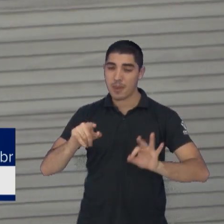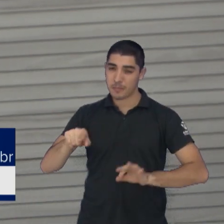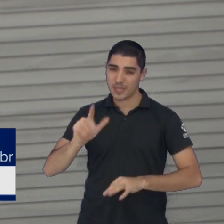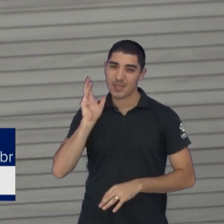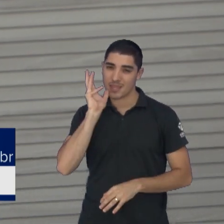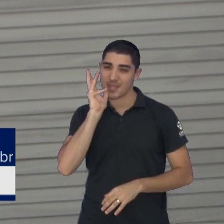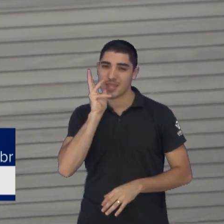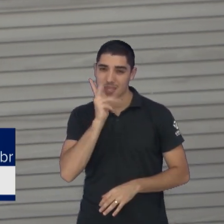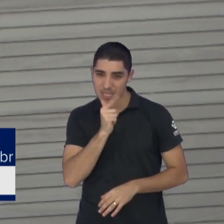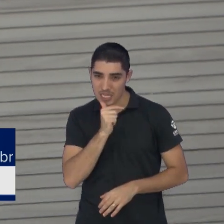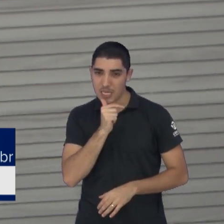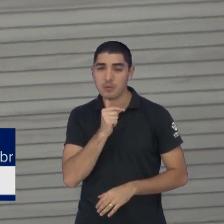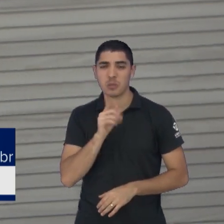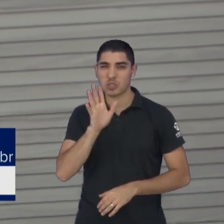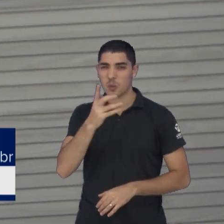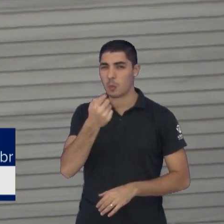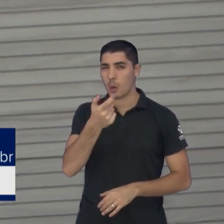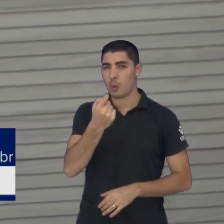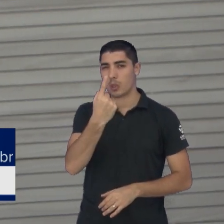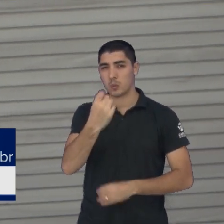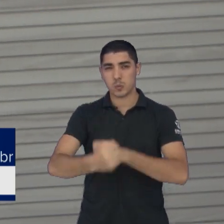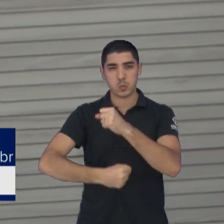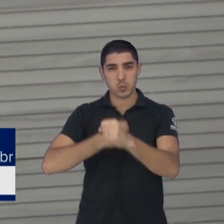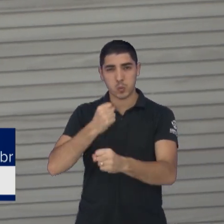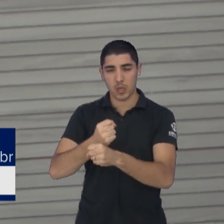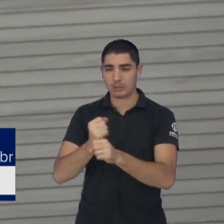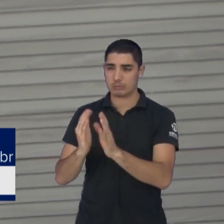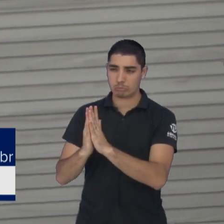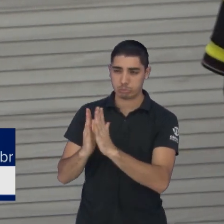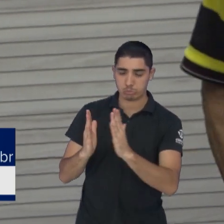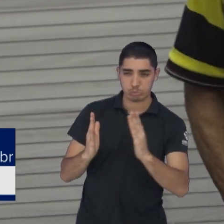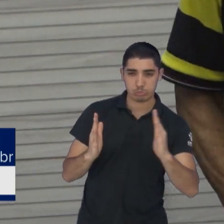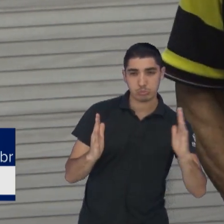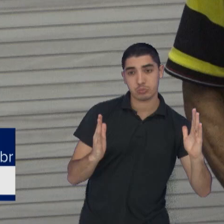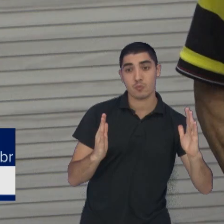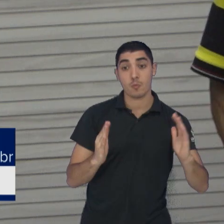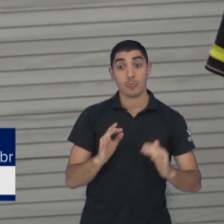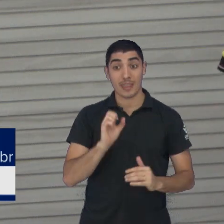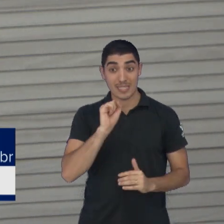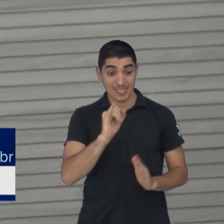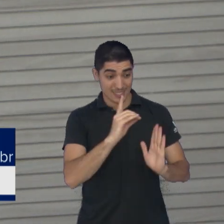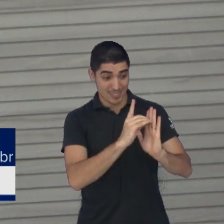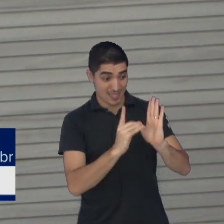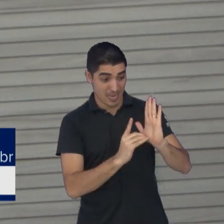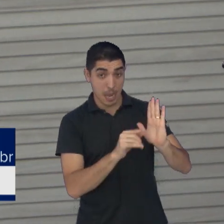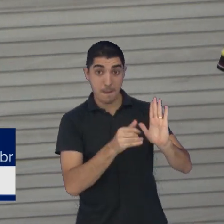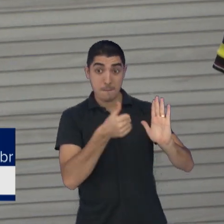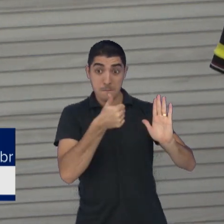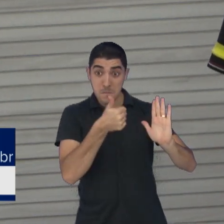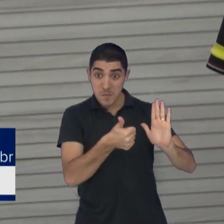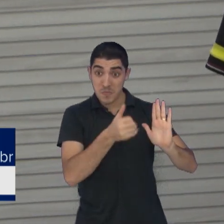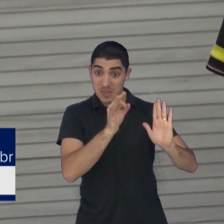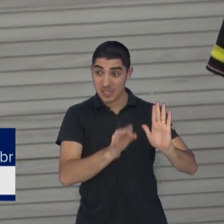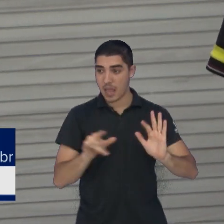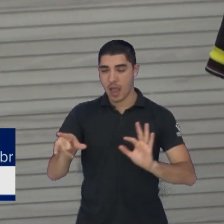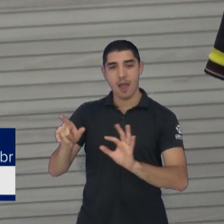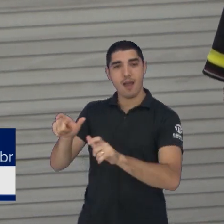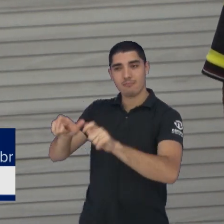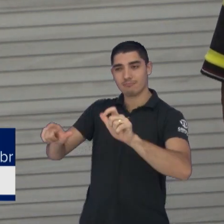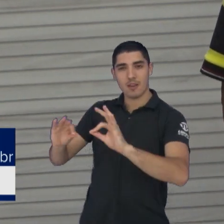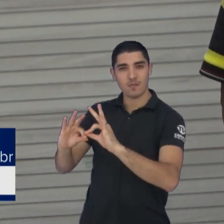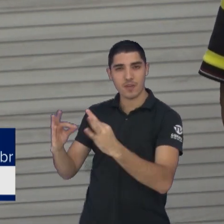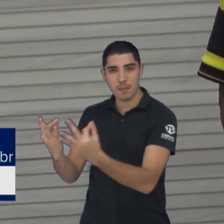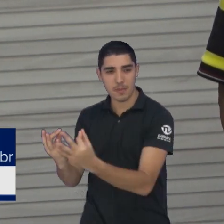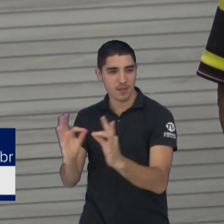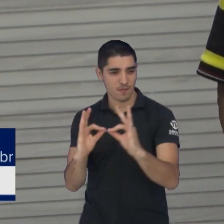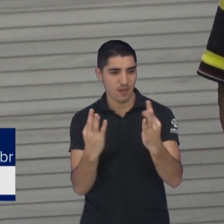demorado, por isso já está quase um ano. Saindo o decreto, as famílias concordarem com a desapropriação e o